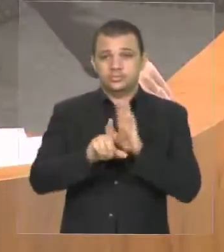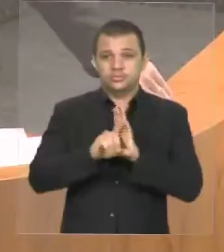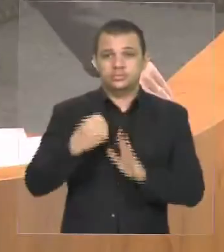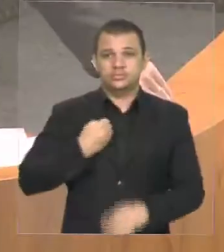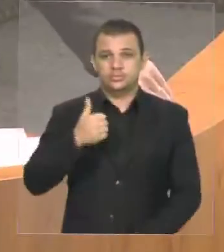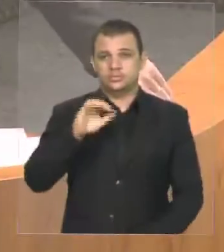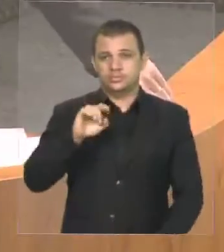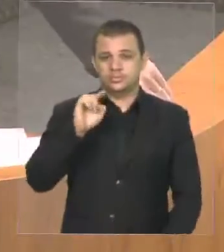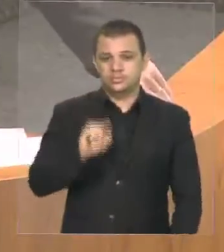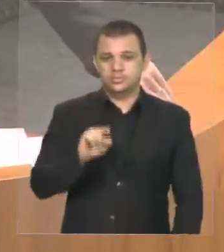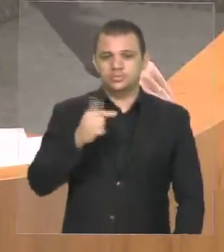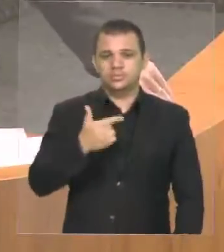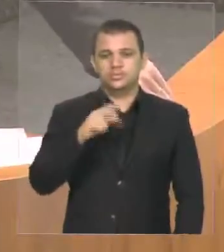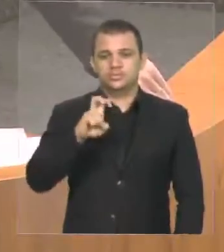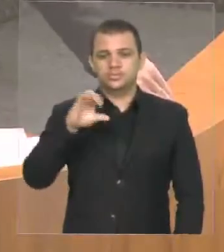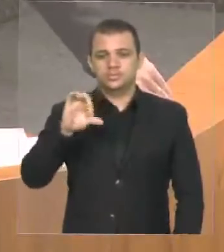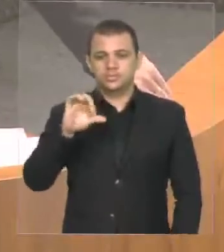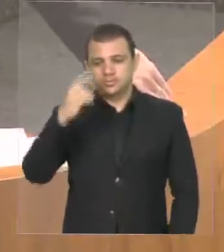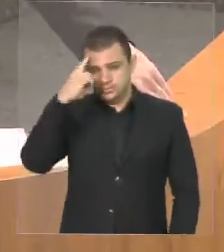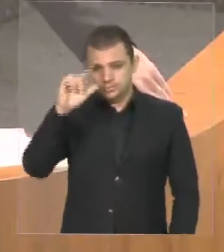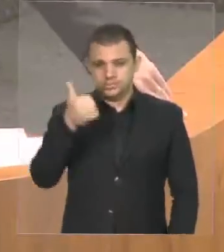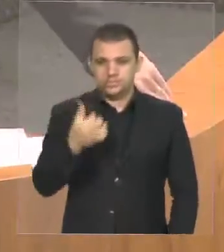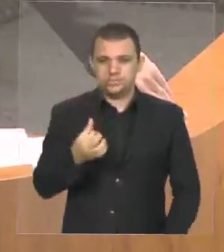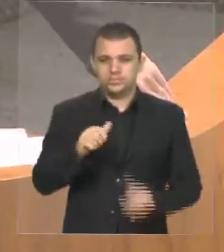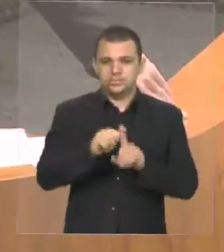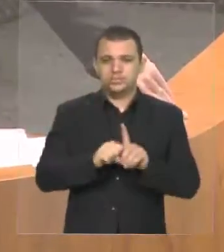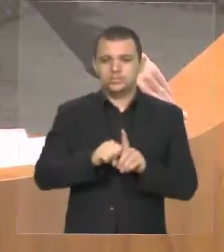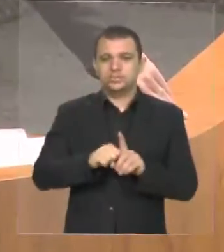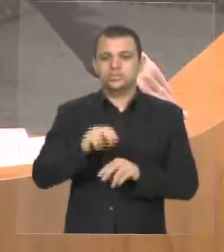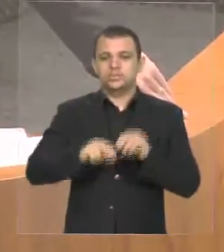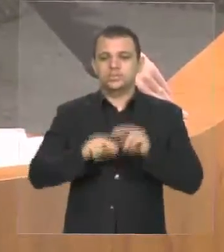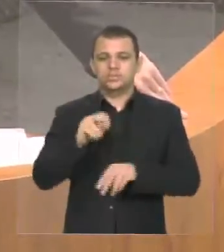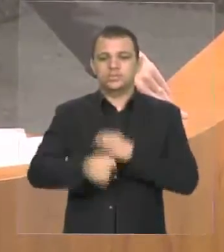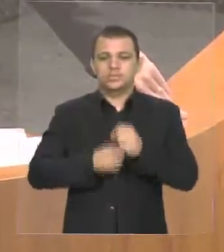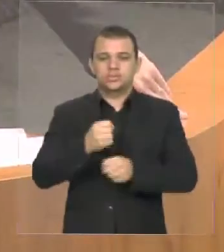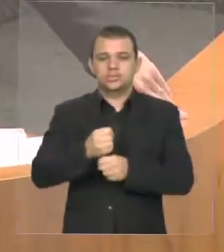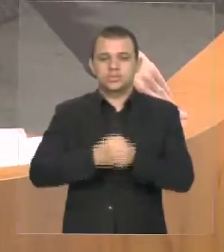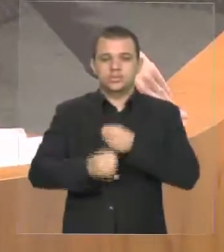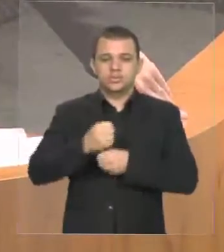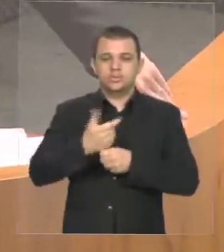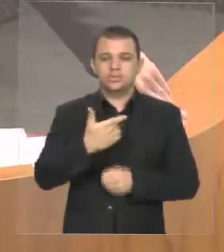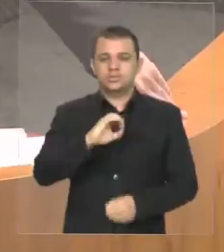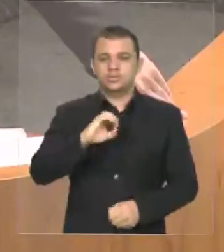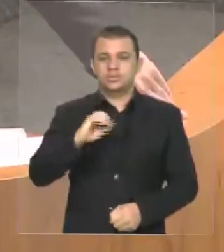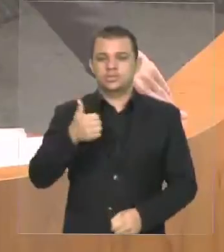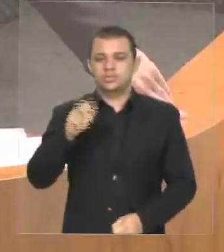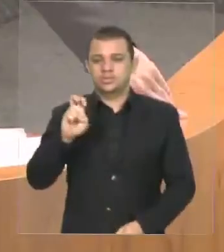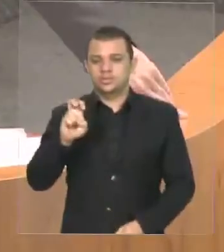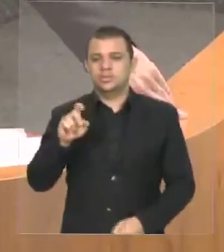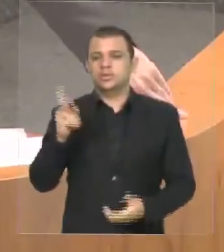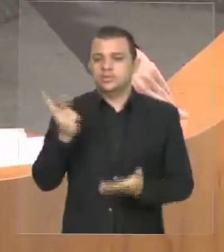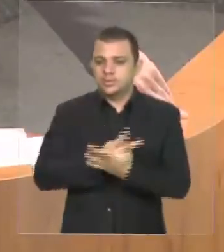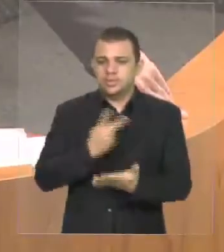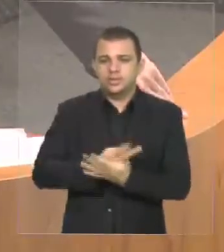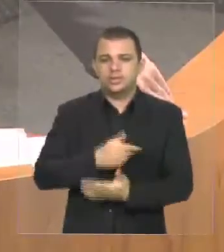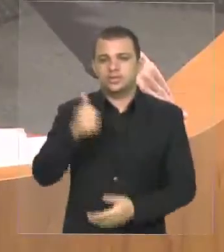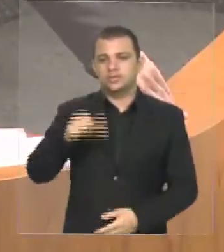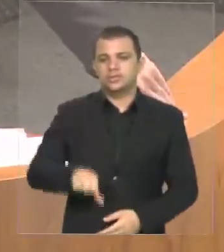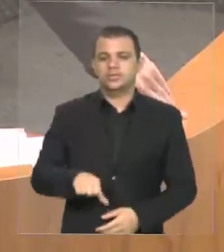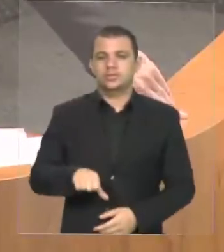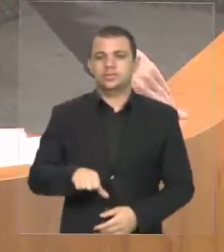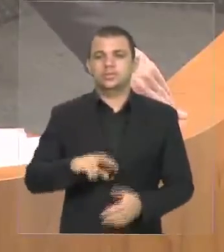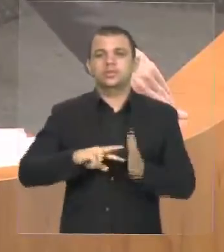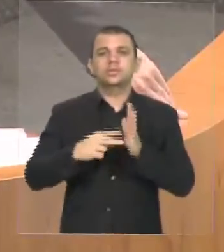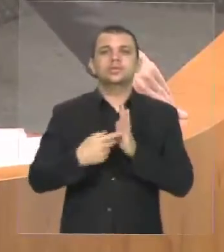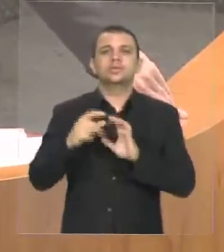10.259, de 16 de junho de 2015. Portanto, isso é um erro grave. É sinal que o governador do Estado assinou